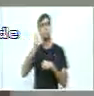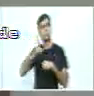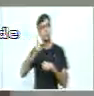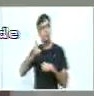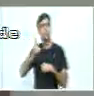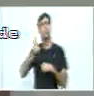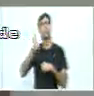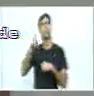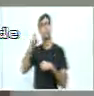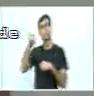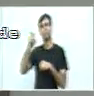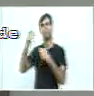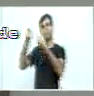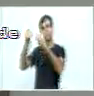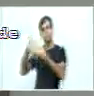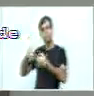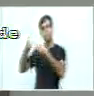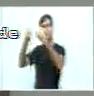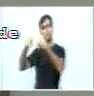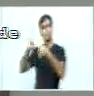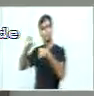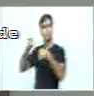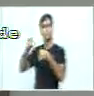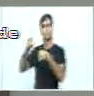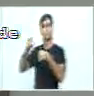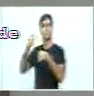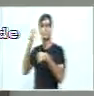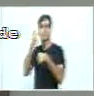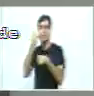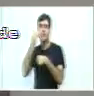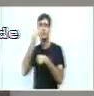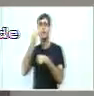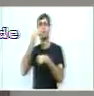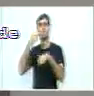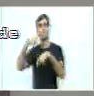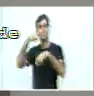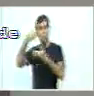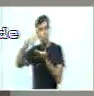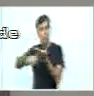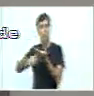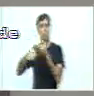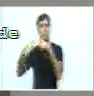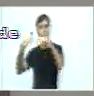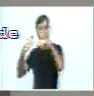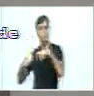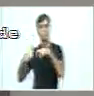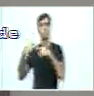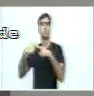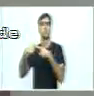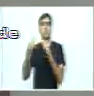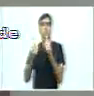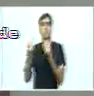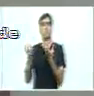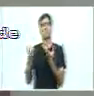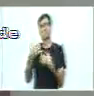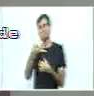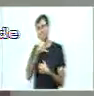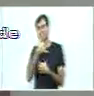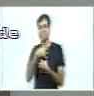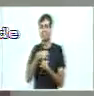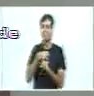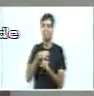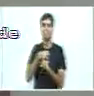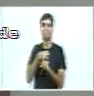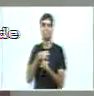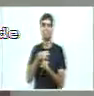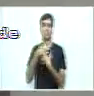uma sensibilidade, uma consideração com vocês profissionais, porque é entristecedor a